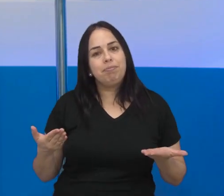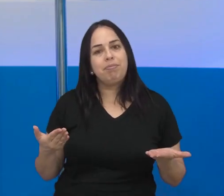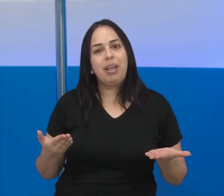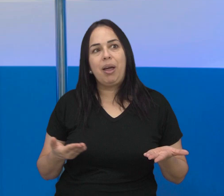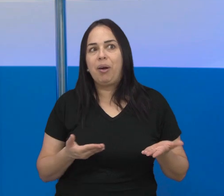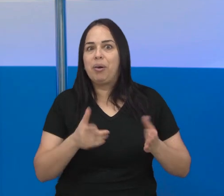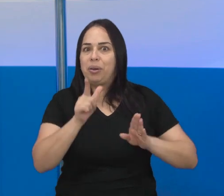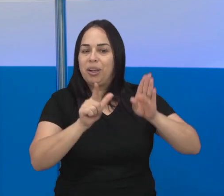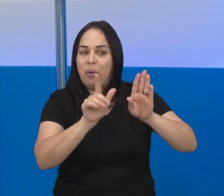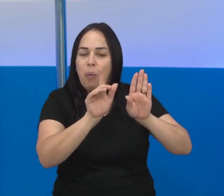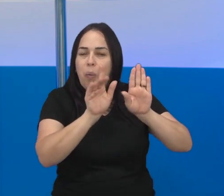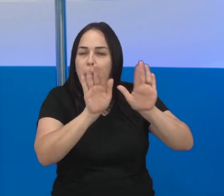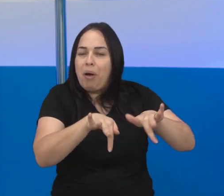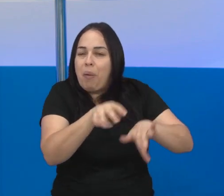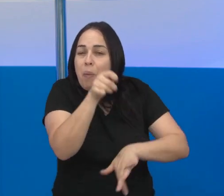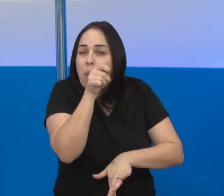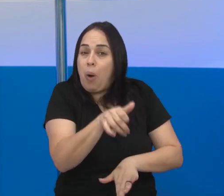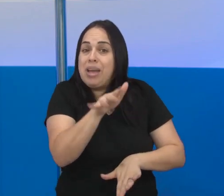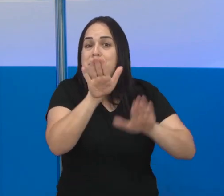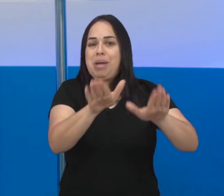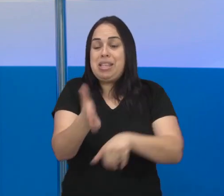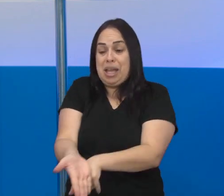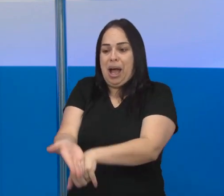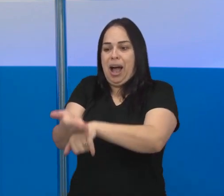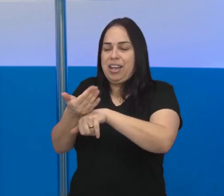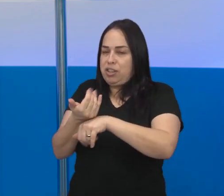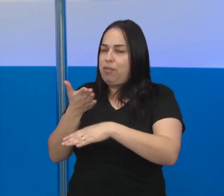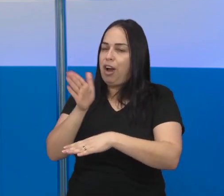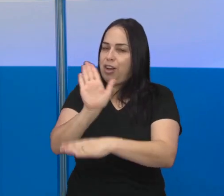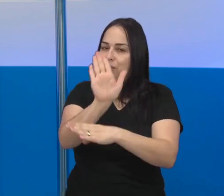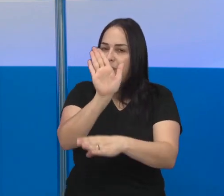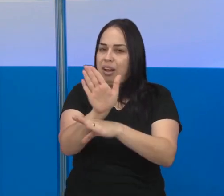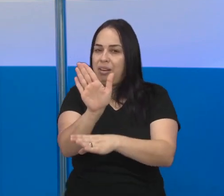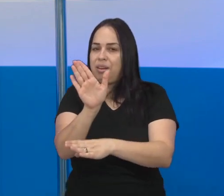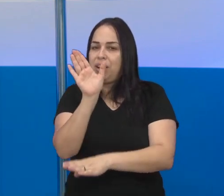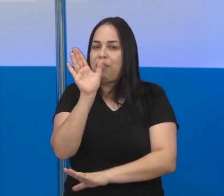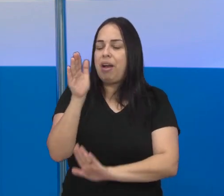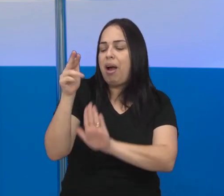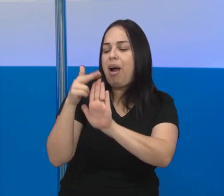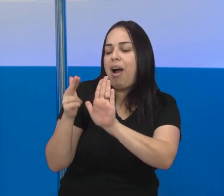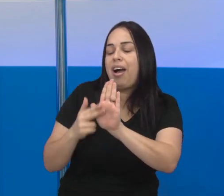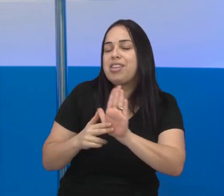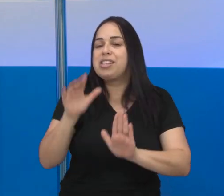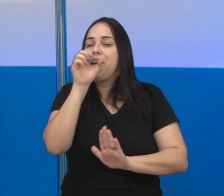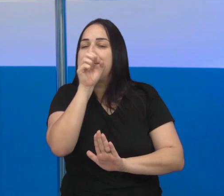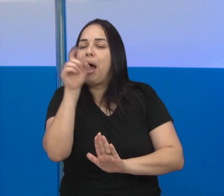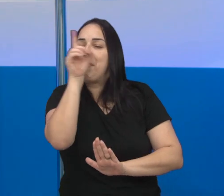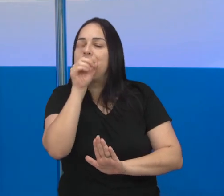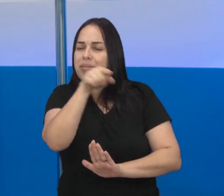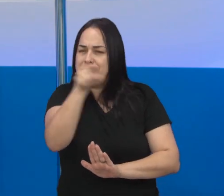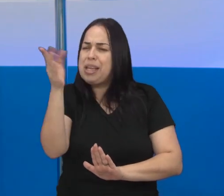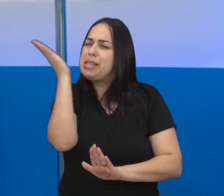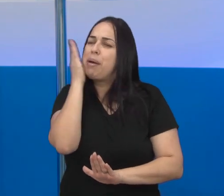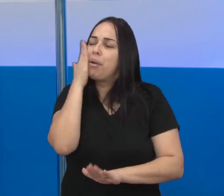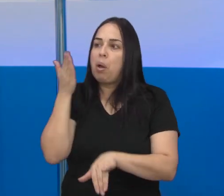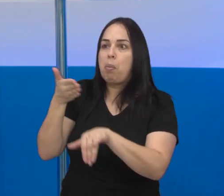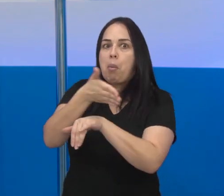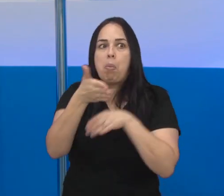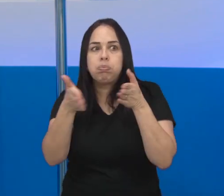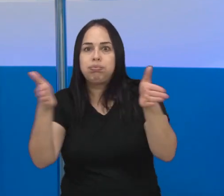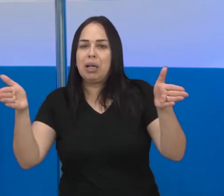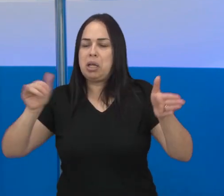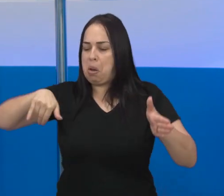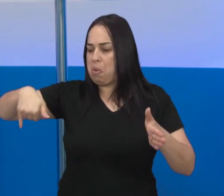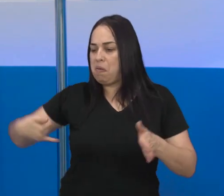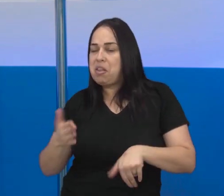antes de fechar o jornal desta quinta-feira, a gente sempre te ajuda, né, com a programação do fim de semana. Já sabe o que fazer com a família para